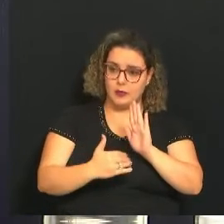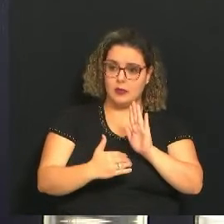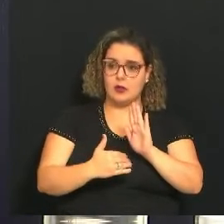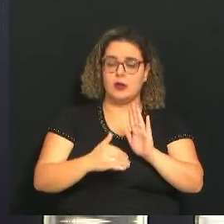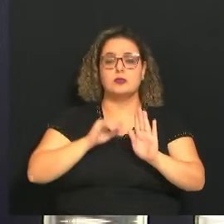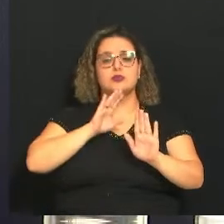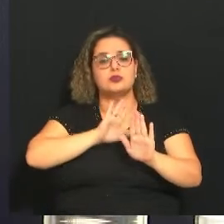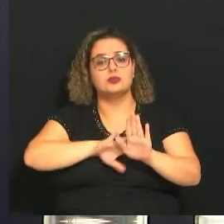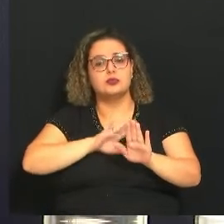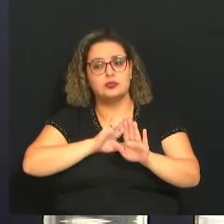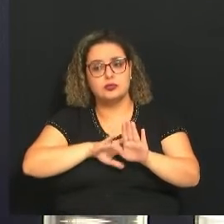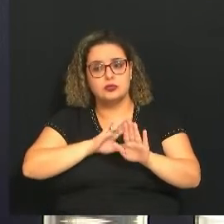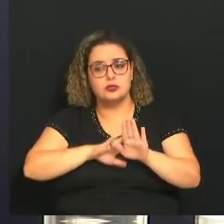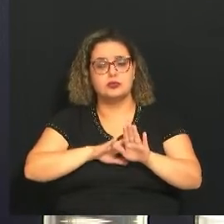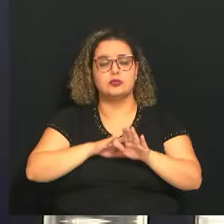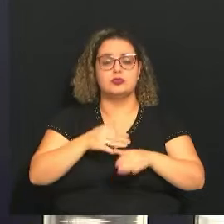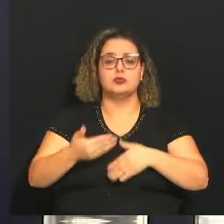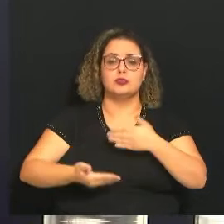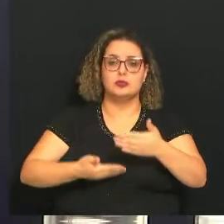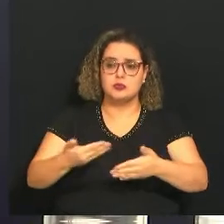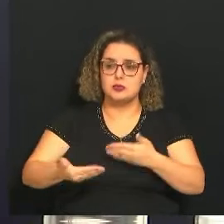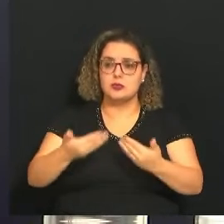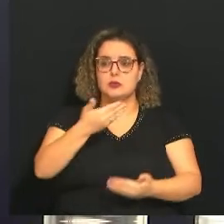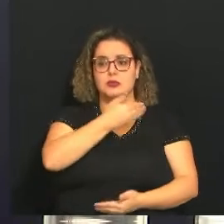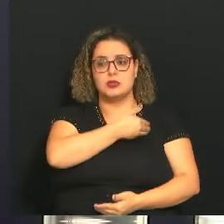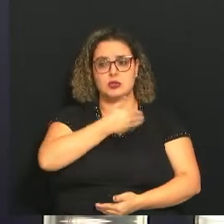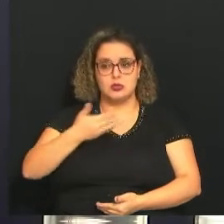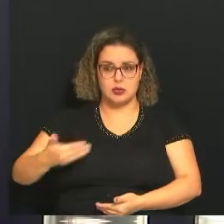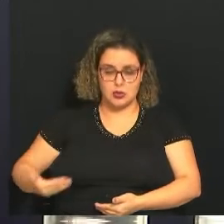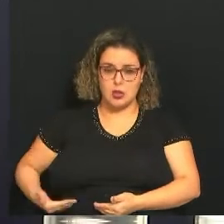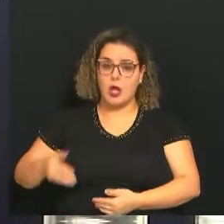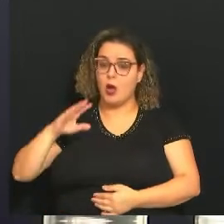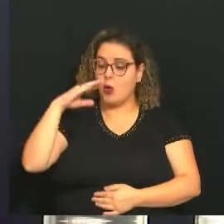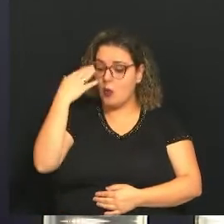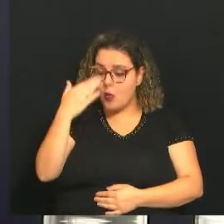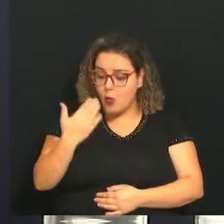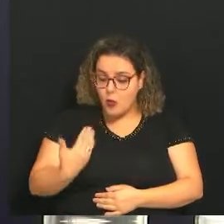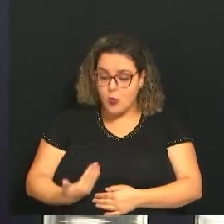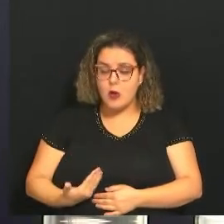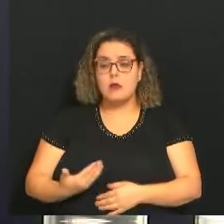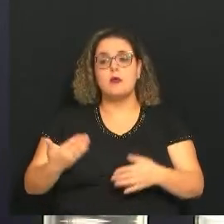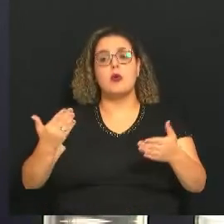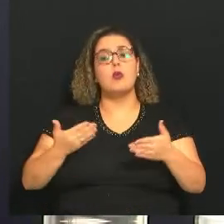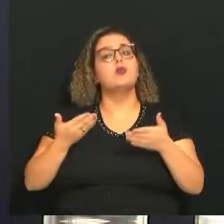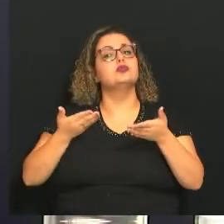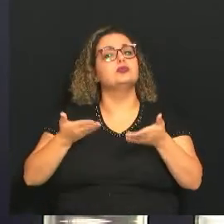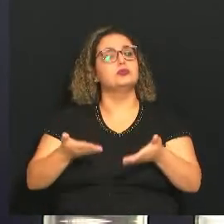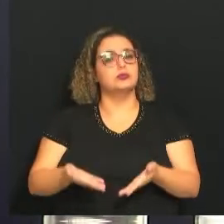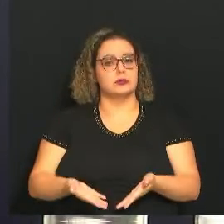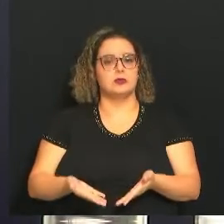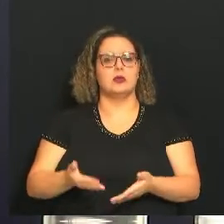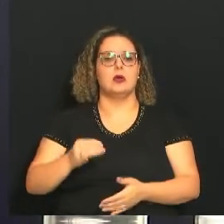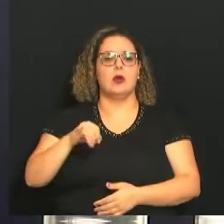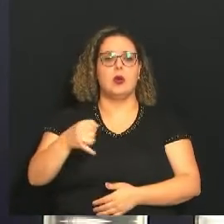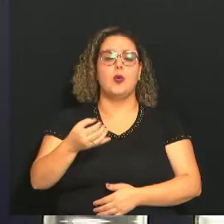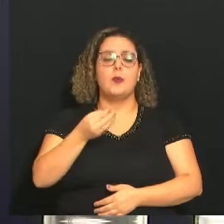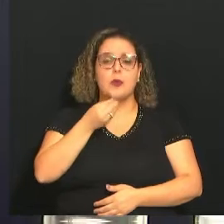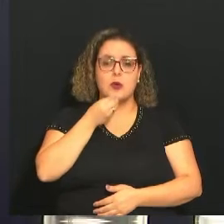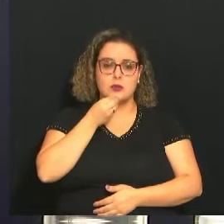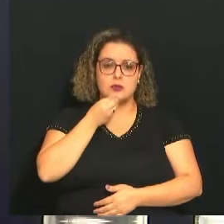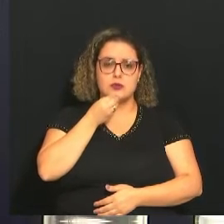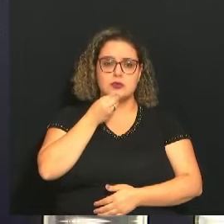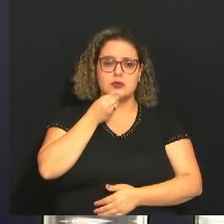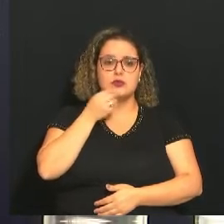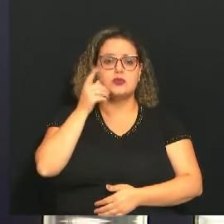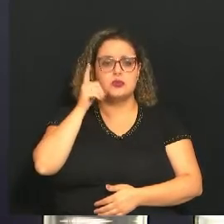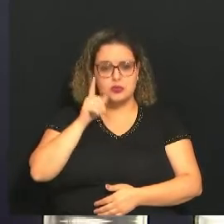na defesa dos serviços públicos. Então, eu fico muito honrada de estar hoje aqui e ter tido a oportunidade da gente